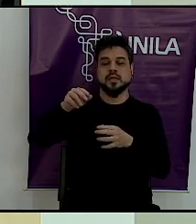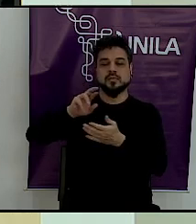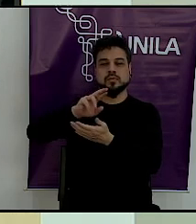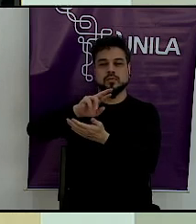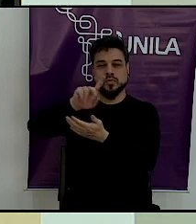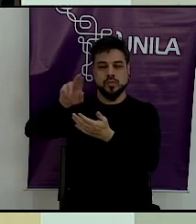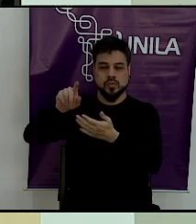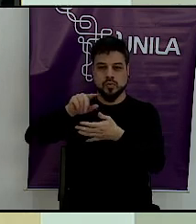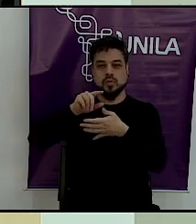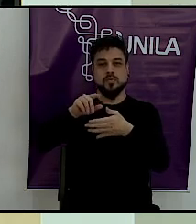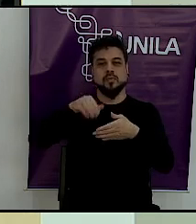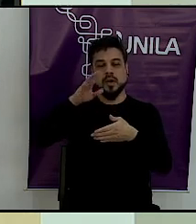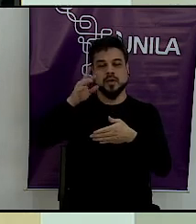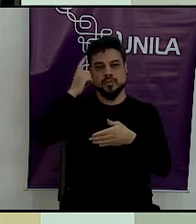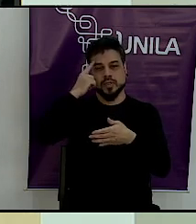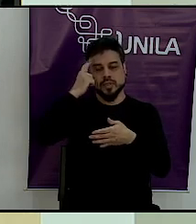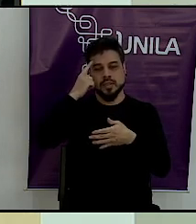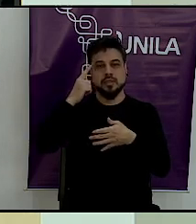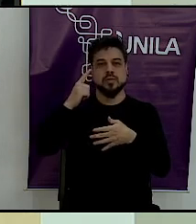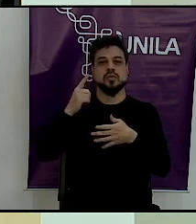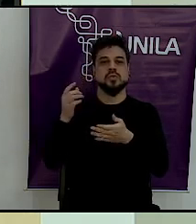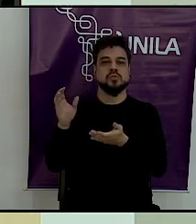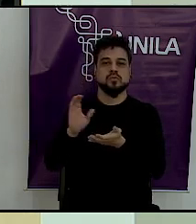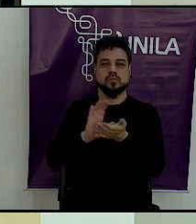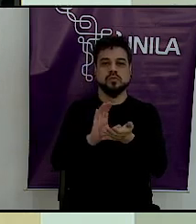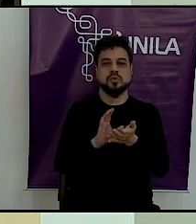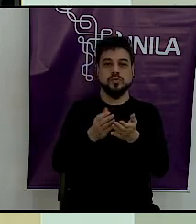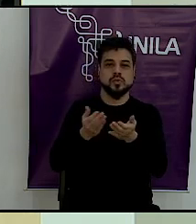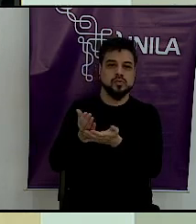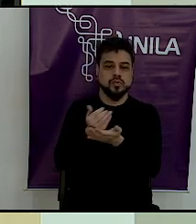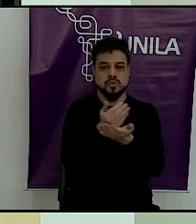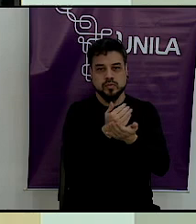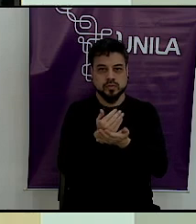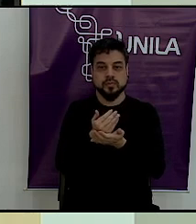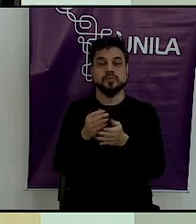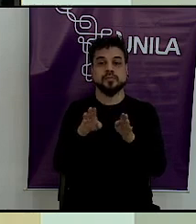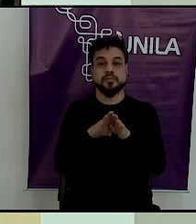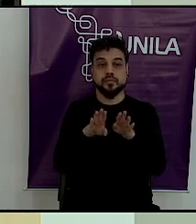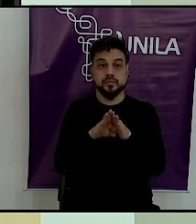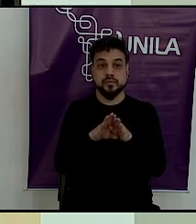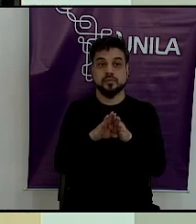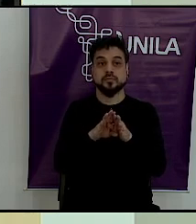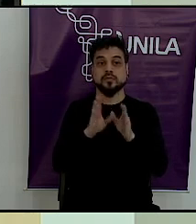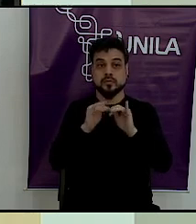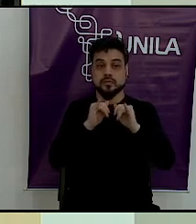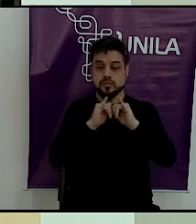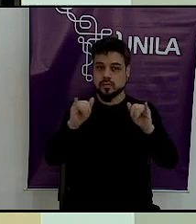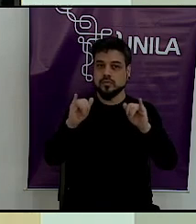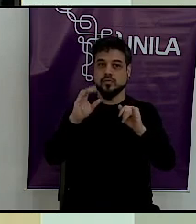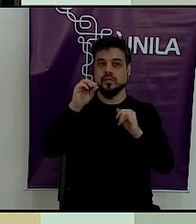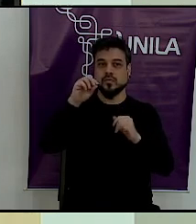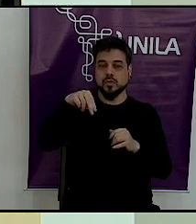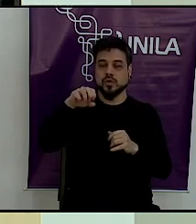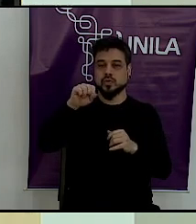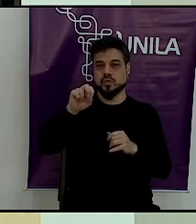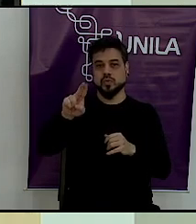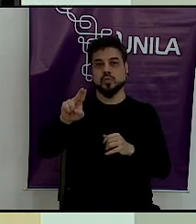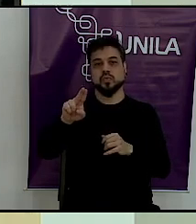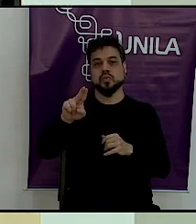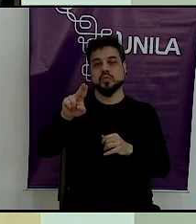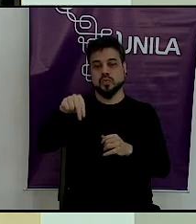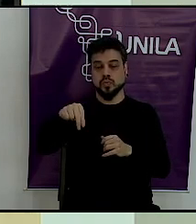Então, também foi comunicado isso no Consum, a associação da UNILA à UGM, e as múltiplas possibilidades que isso